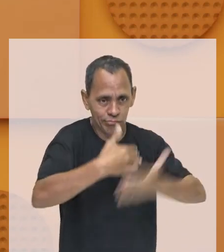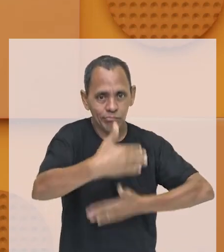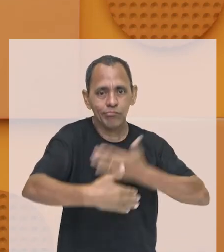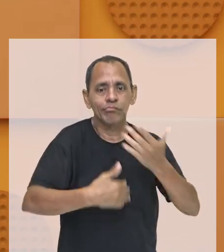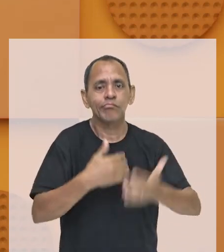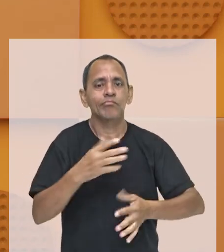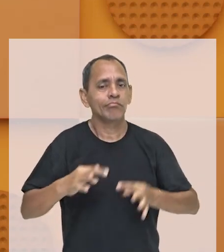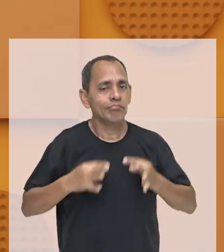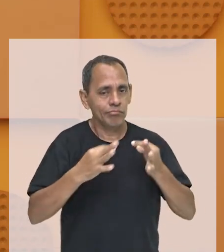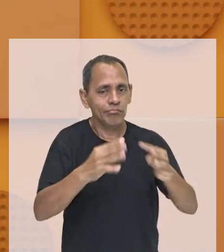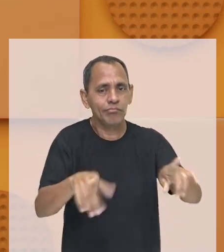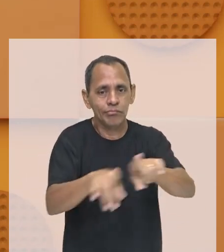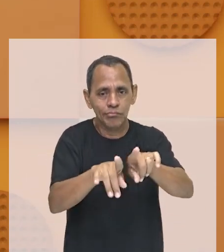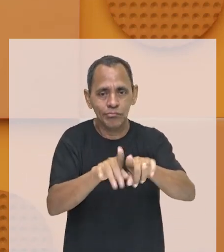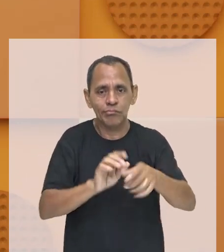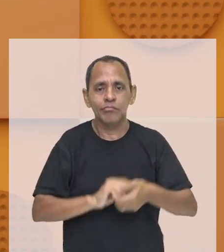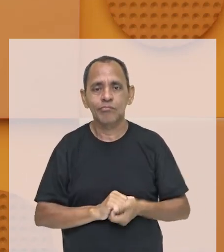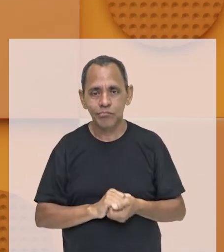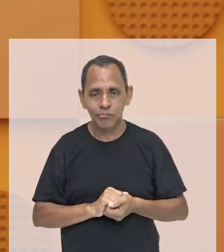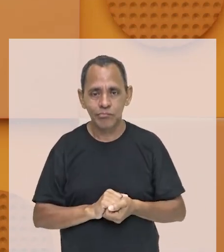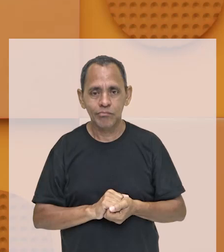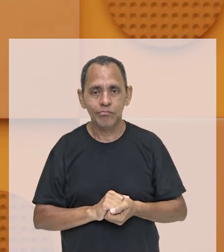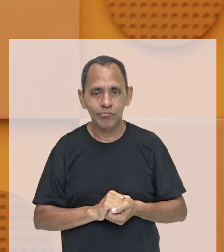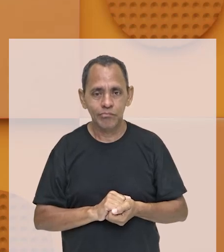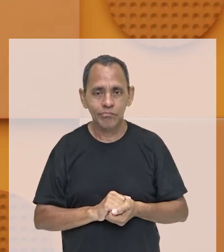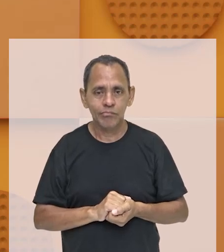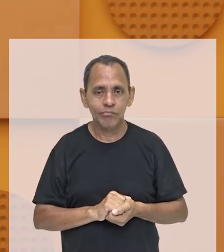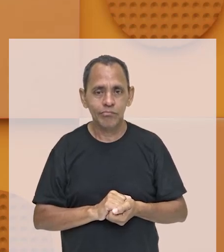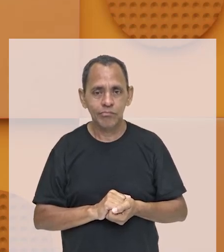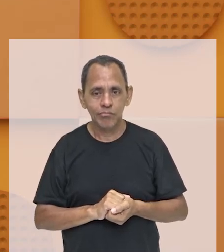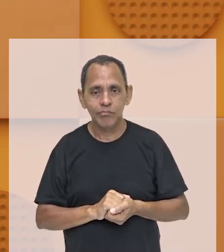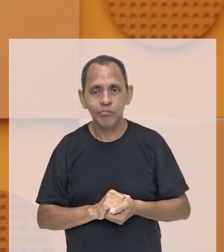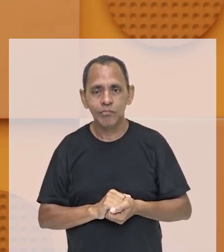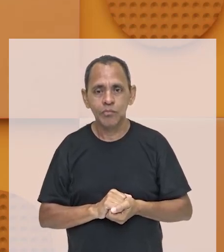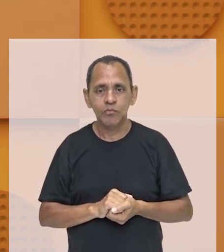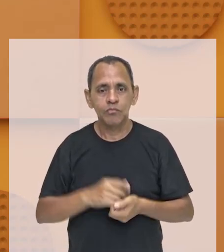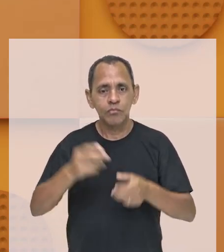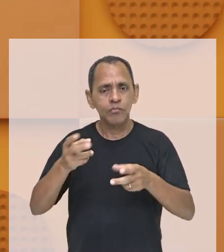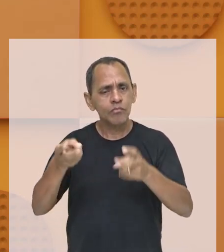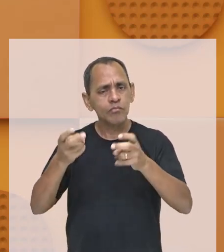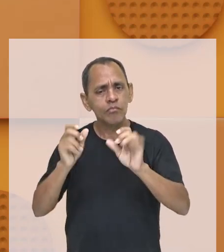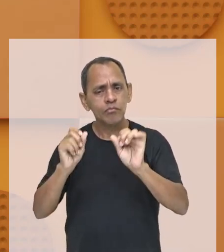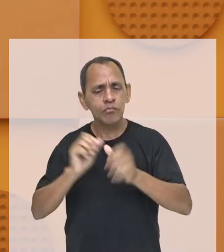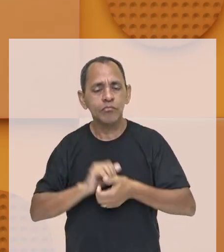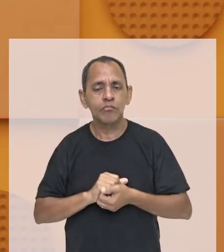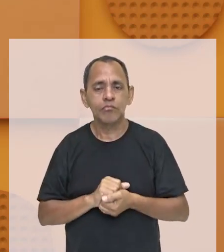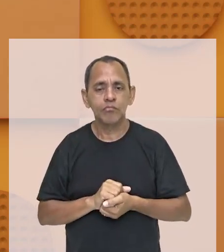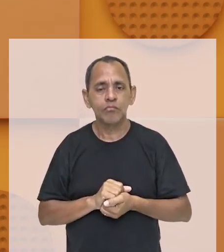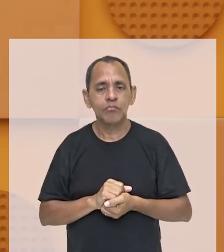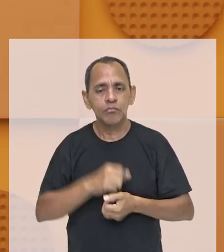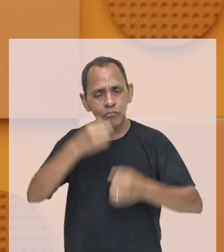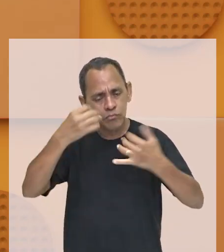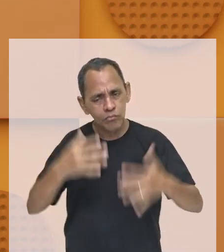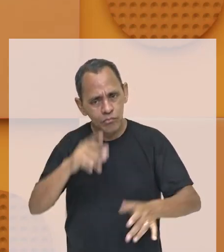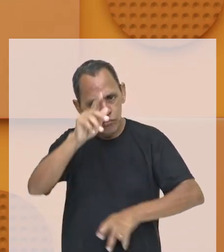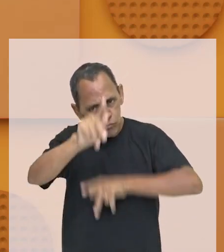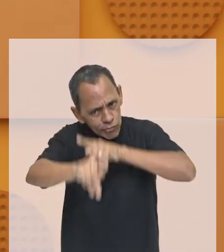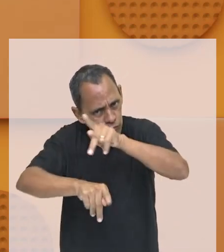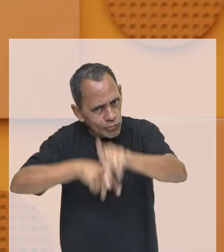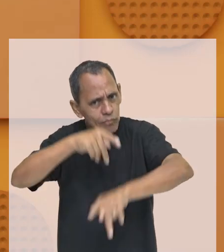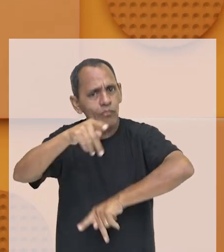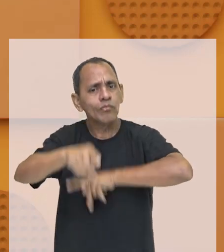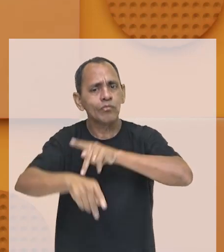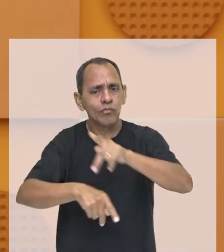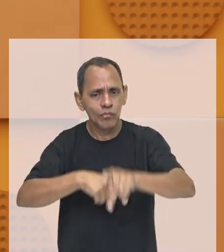é isso? Então, conforme a gente já viu aí em vários dos estudos, quando a gente fala em população, a gente observa que as populações